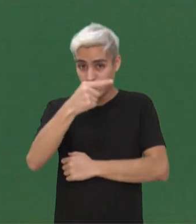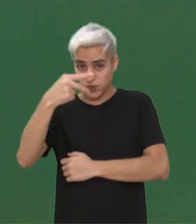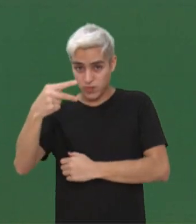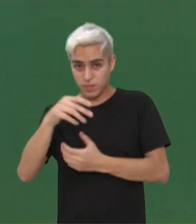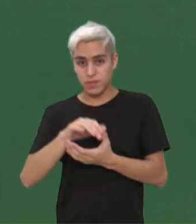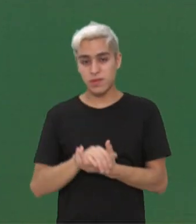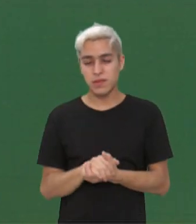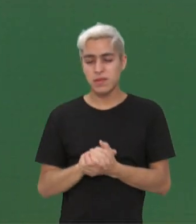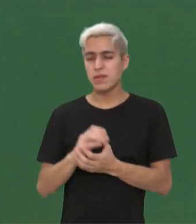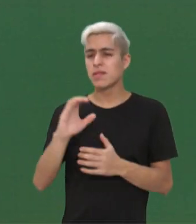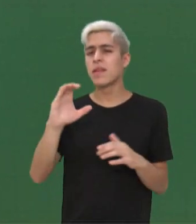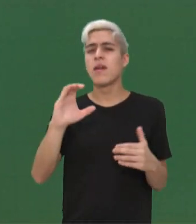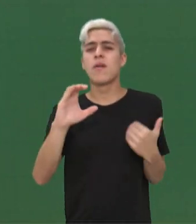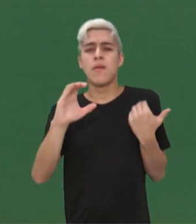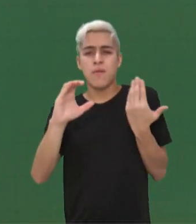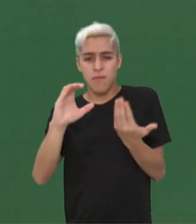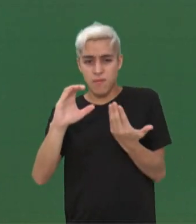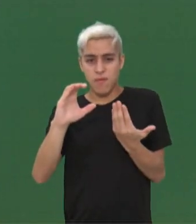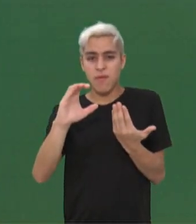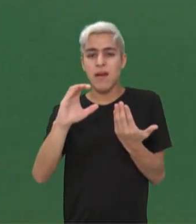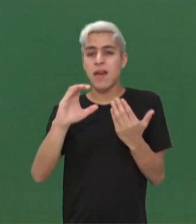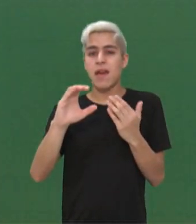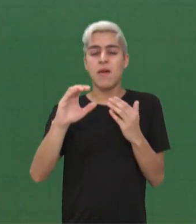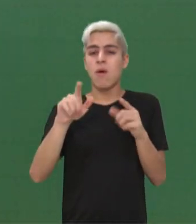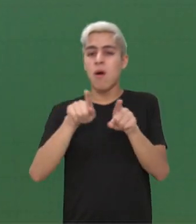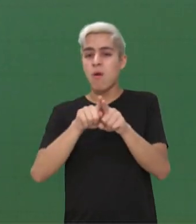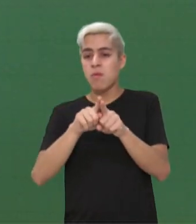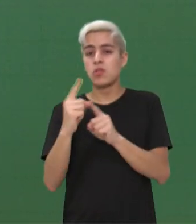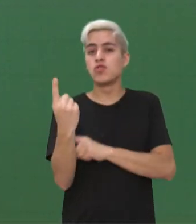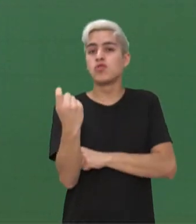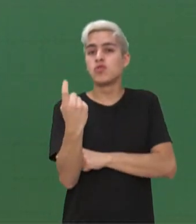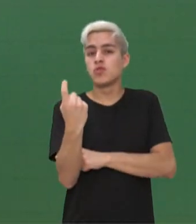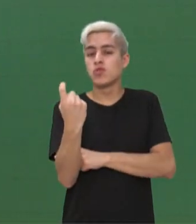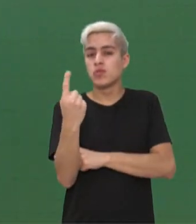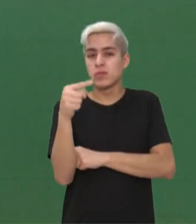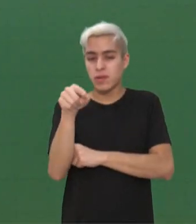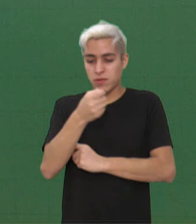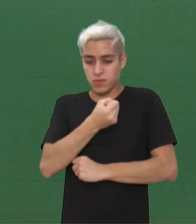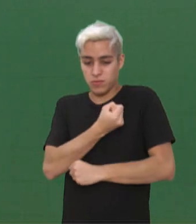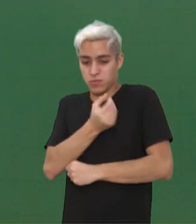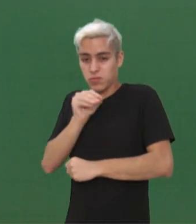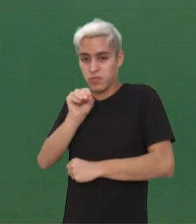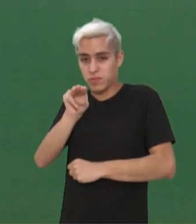O valor de C é o valor do termo independente, então para nós é o 3.